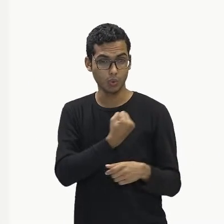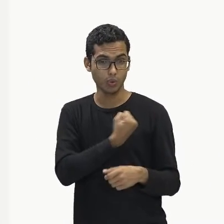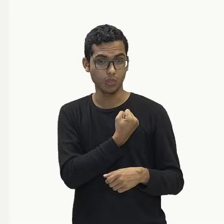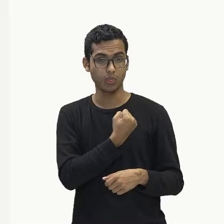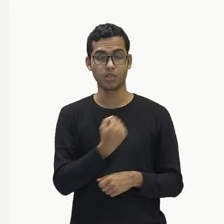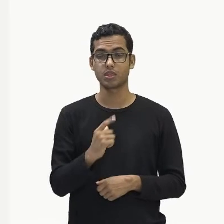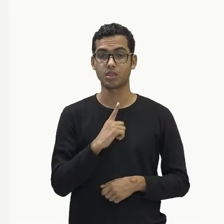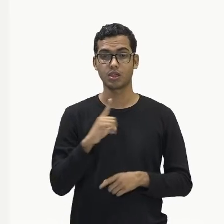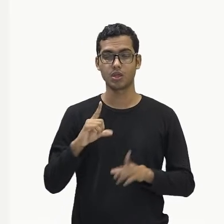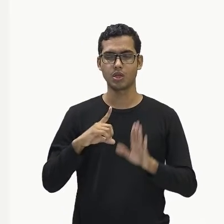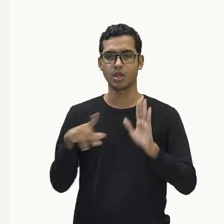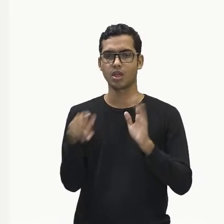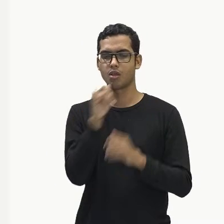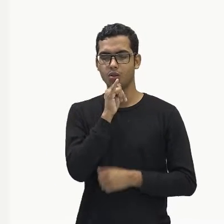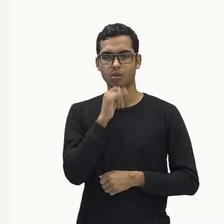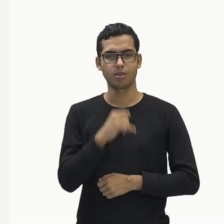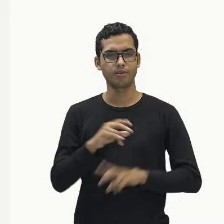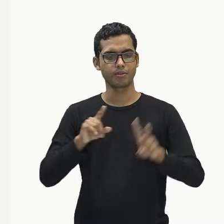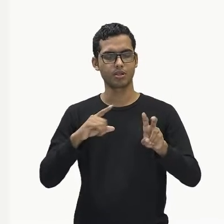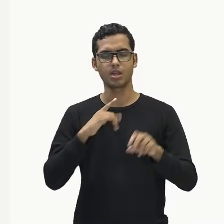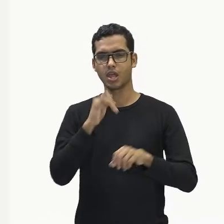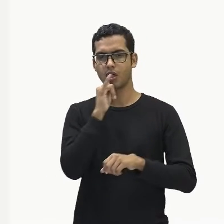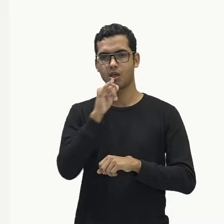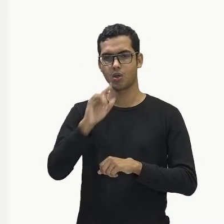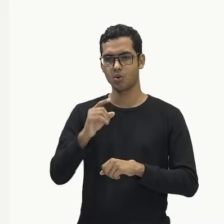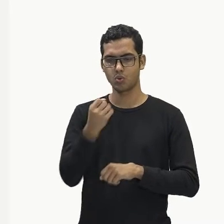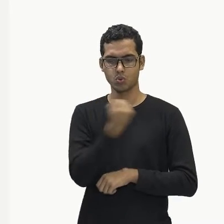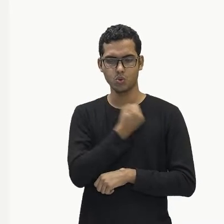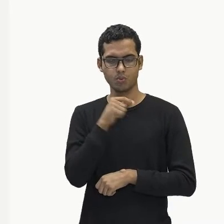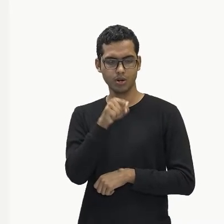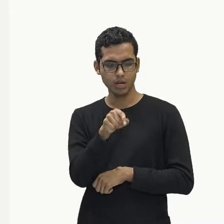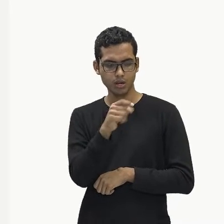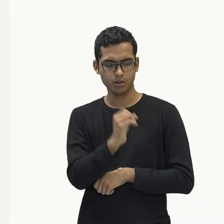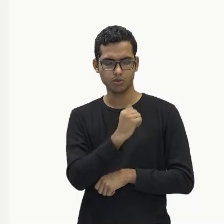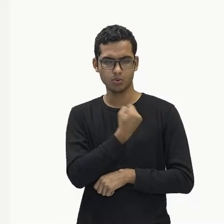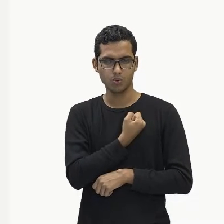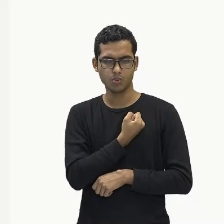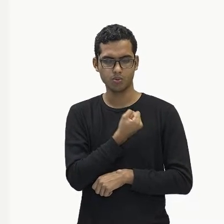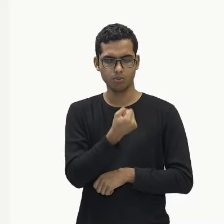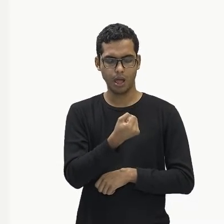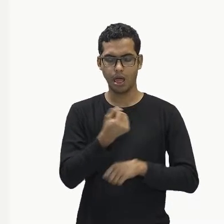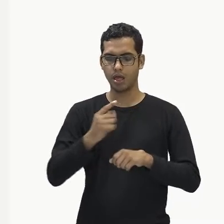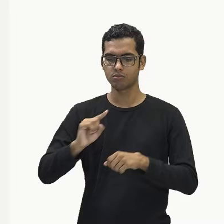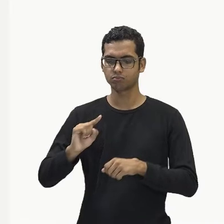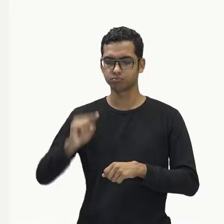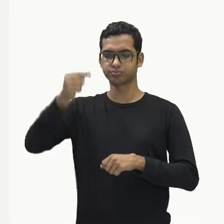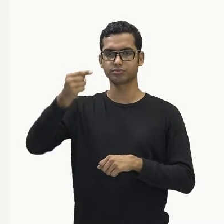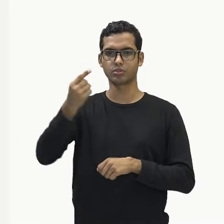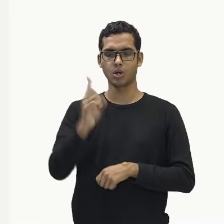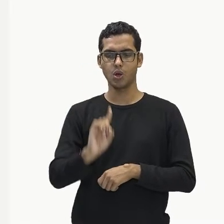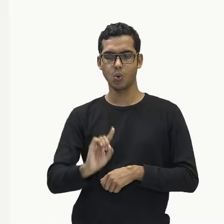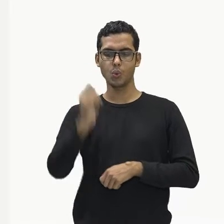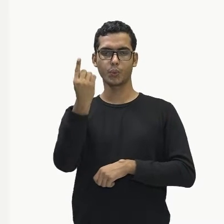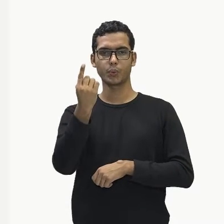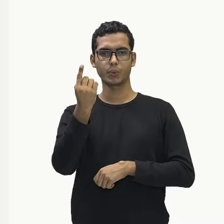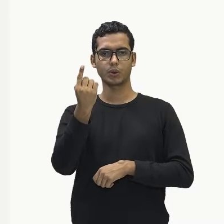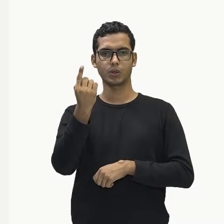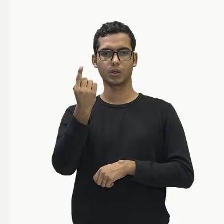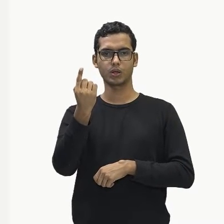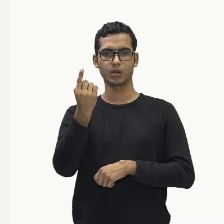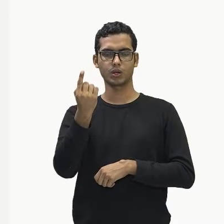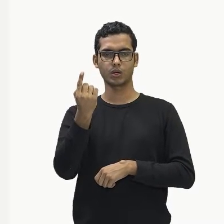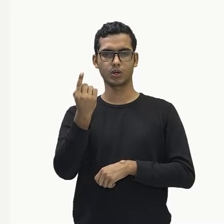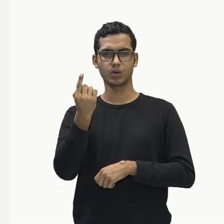a ele mesmo. Quem é que vai ser o nosso expoente aqui, ó? Identifique pelo elevado. Todo